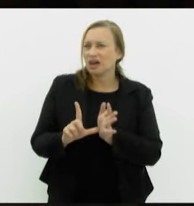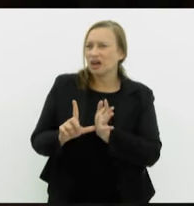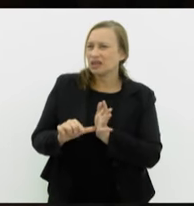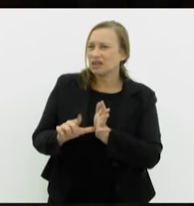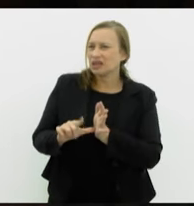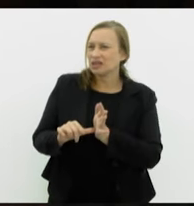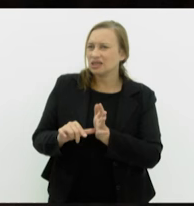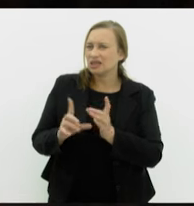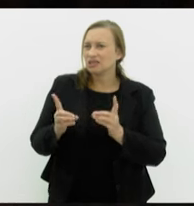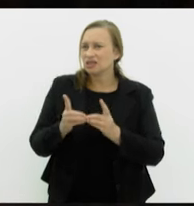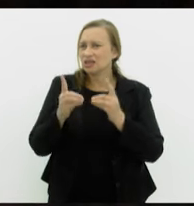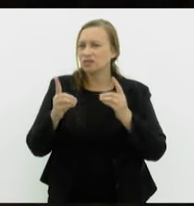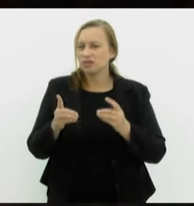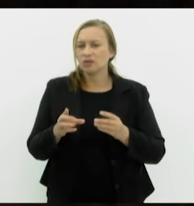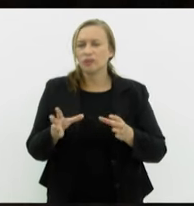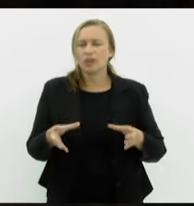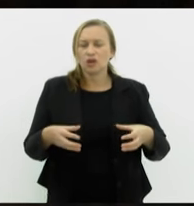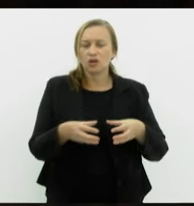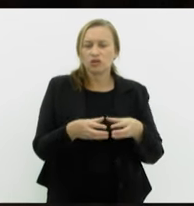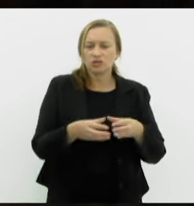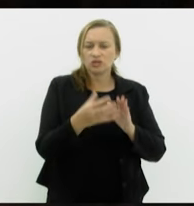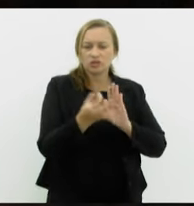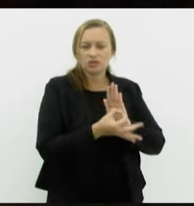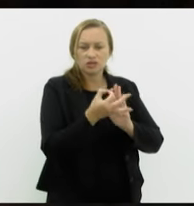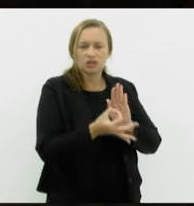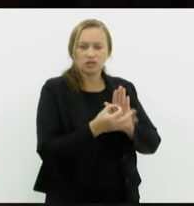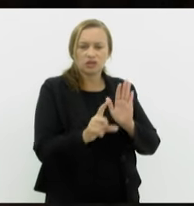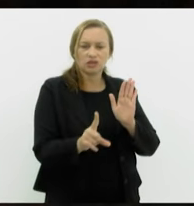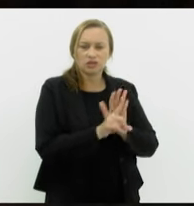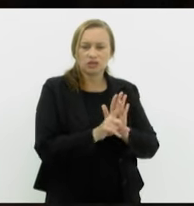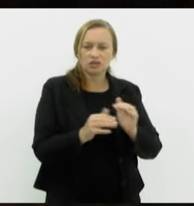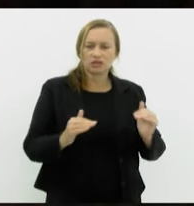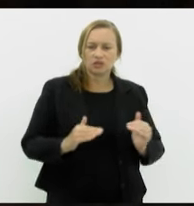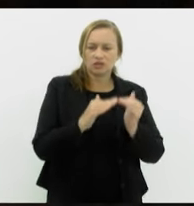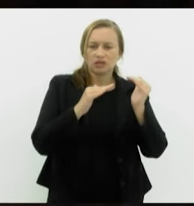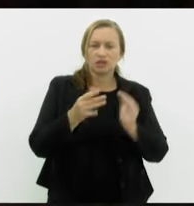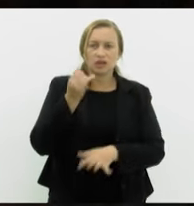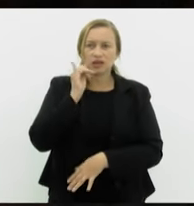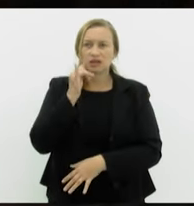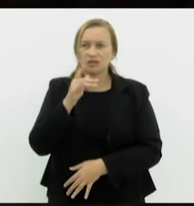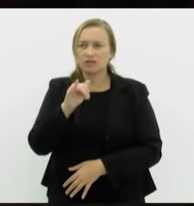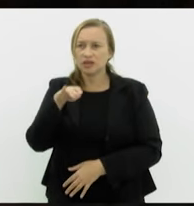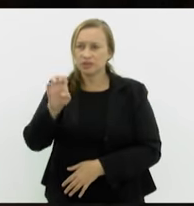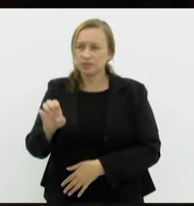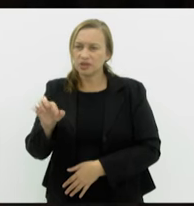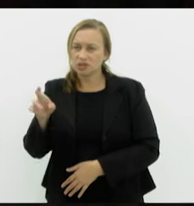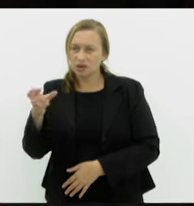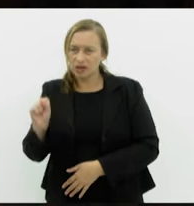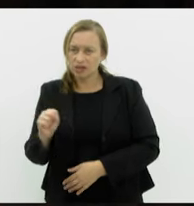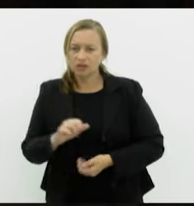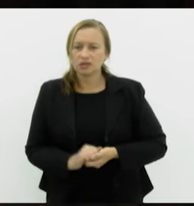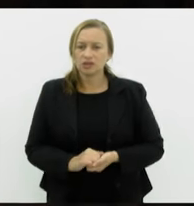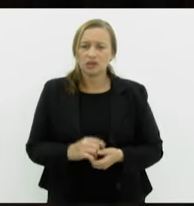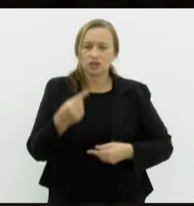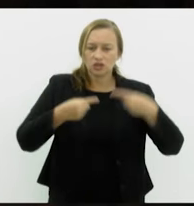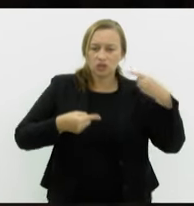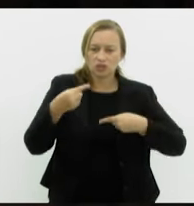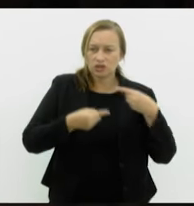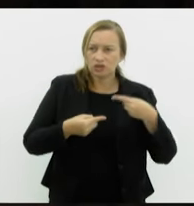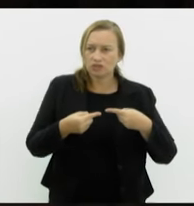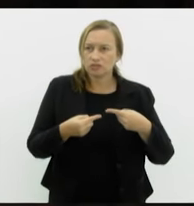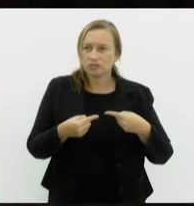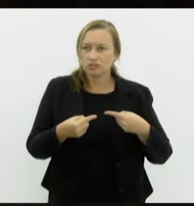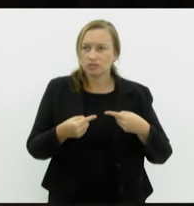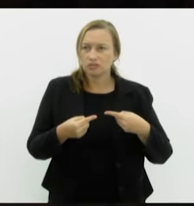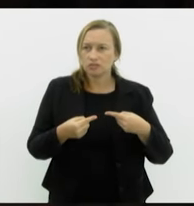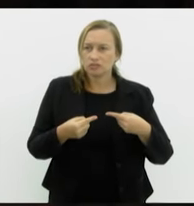retardo no atendimento. Parecer da Comissão de Indicação Legislativa, favorável. Relator Felipe Soares. Em discussão.